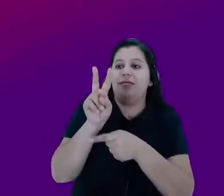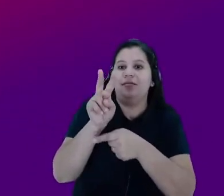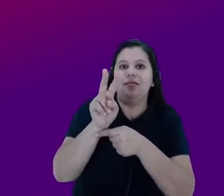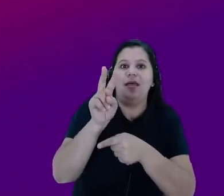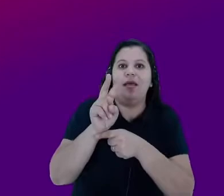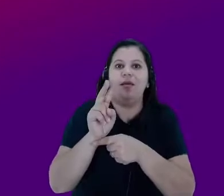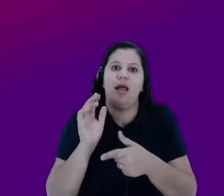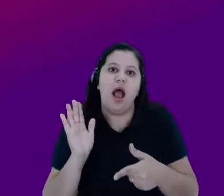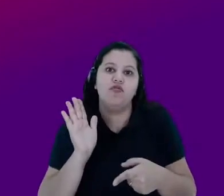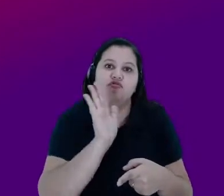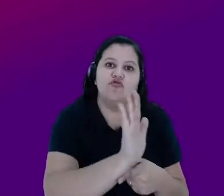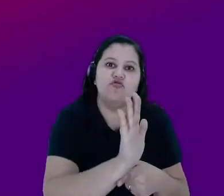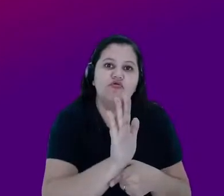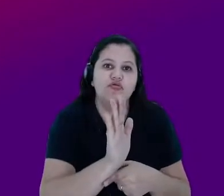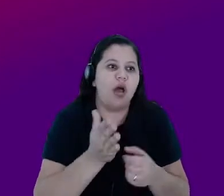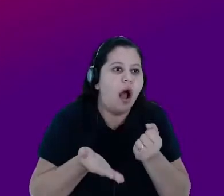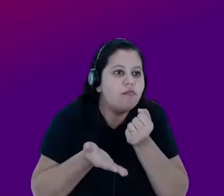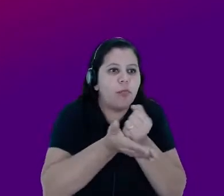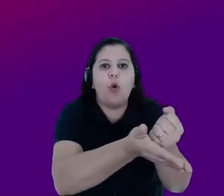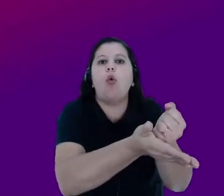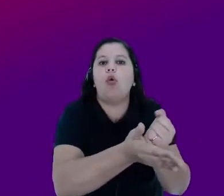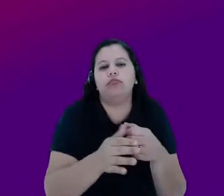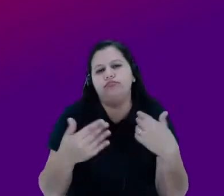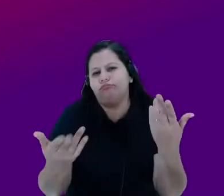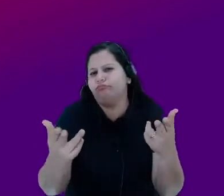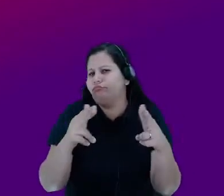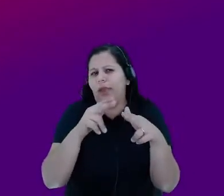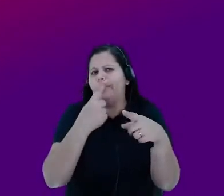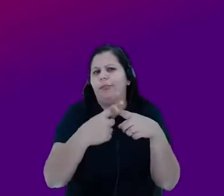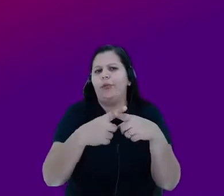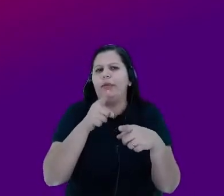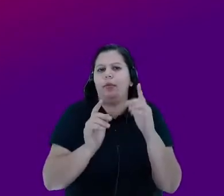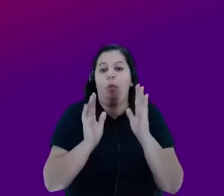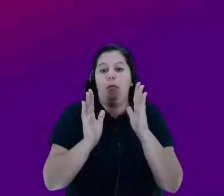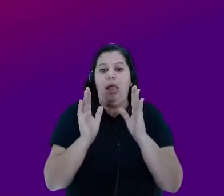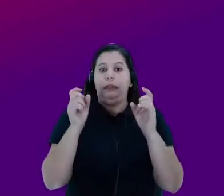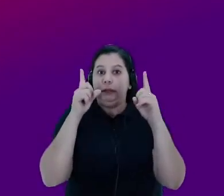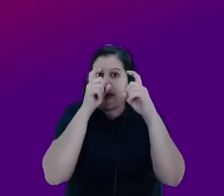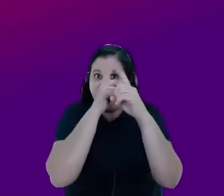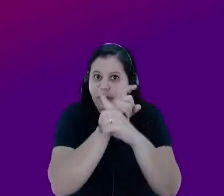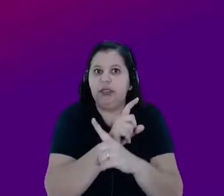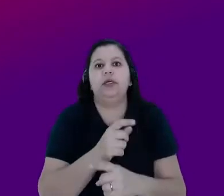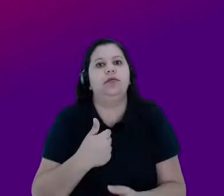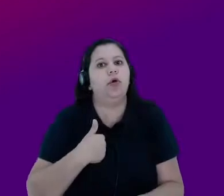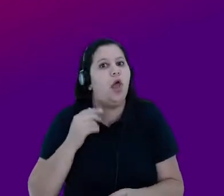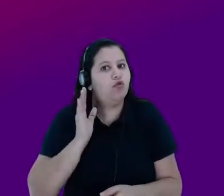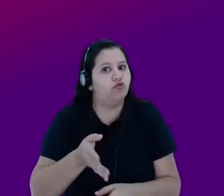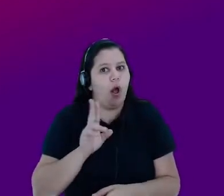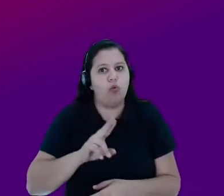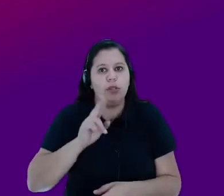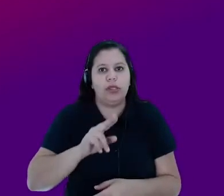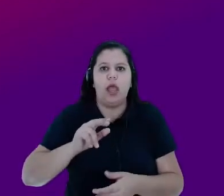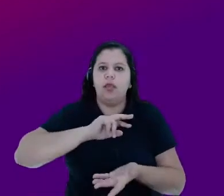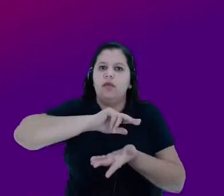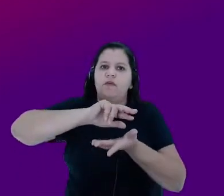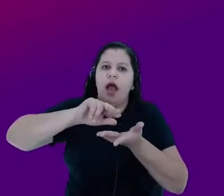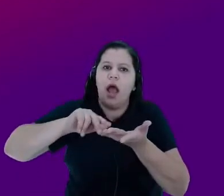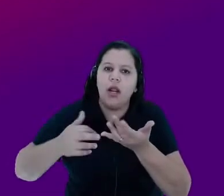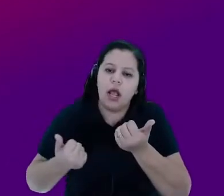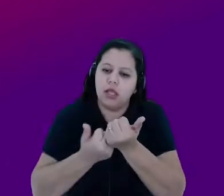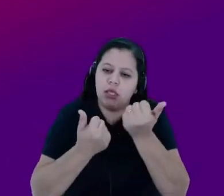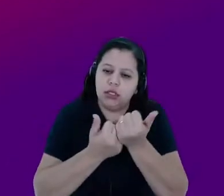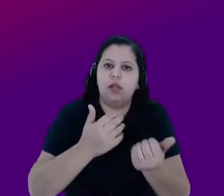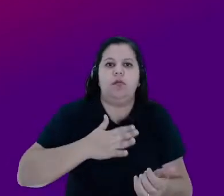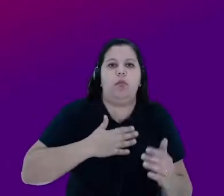pessoas. Acho que ainda mais por esse momento que a gente viveu, que a gente ficou muito em casa. Eu mesmo usei várias assistências durante essa pandemia para minha casa. Fiz